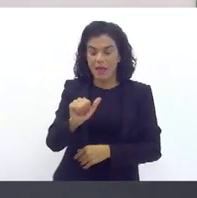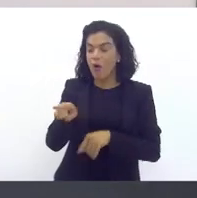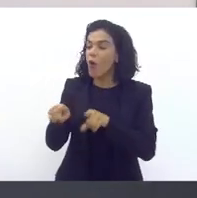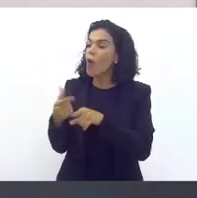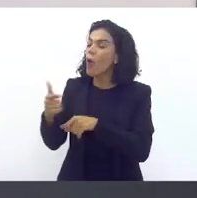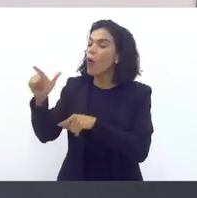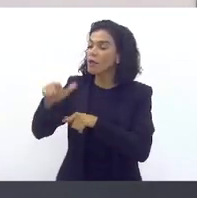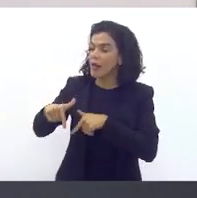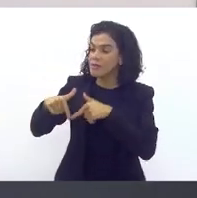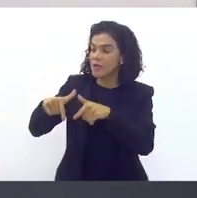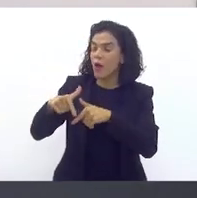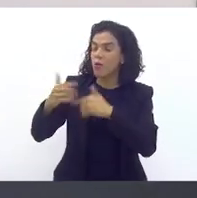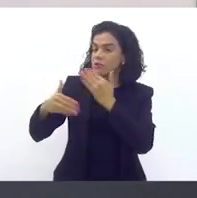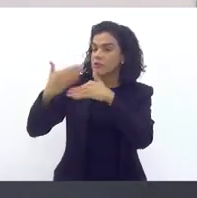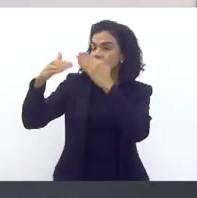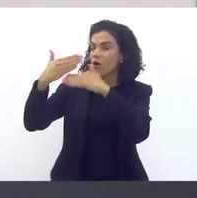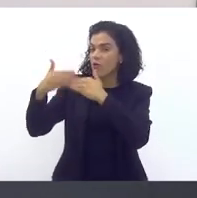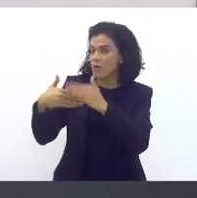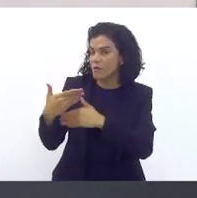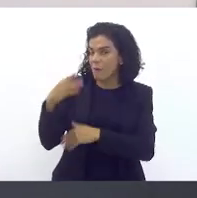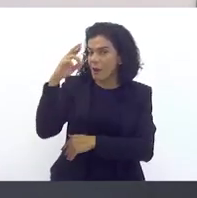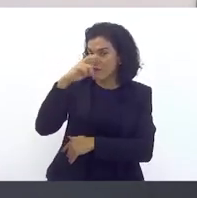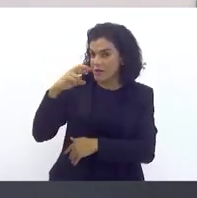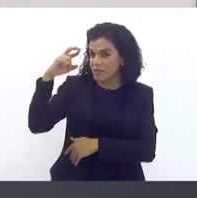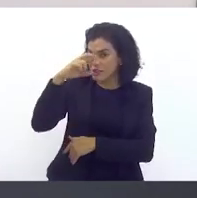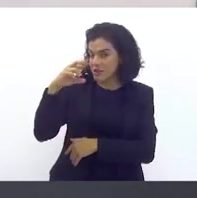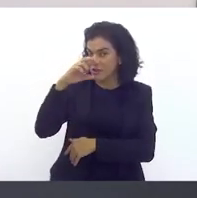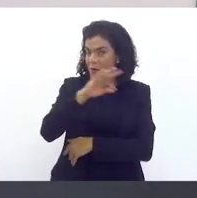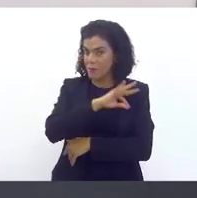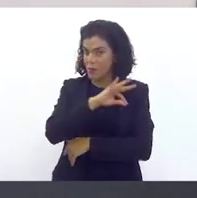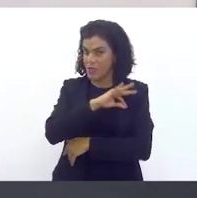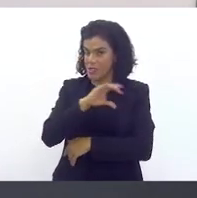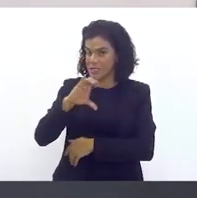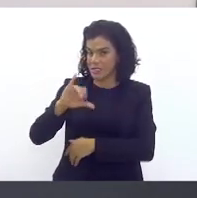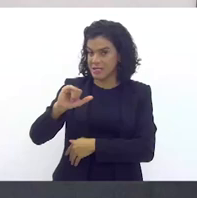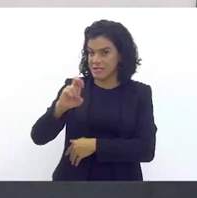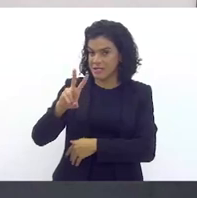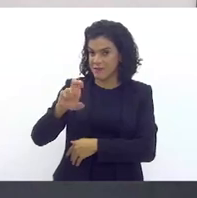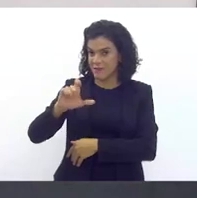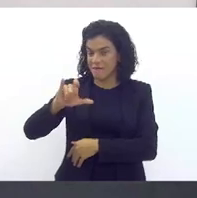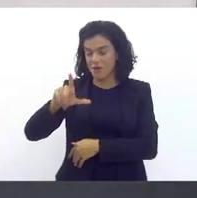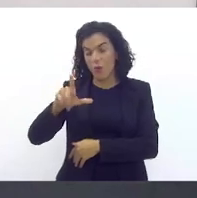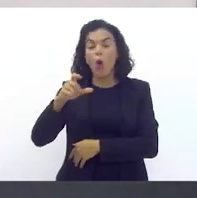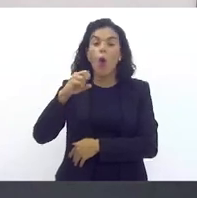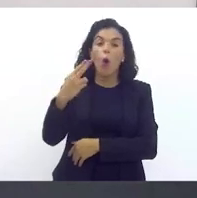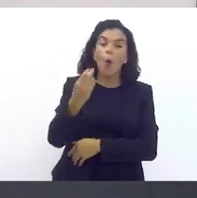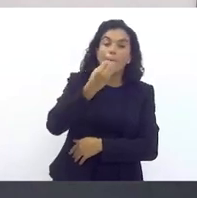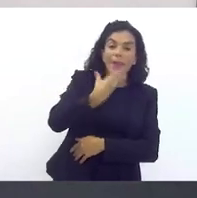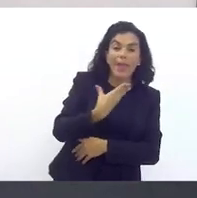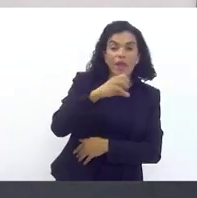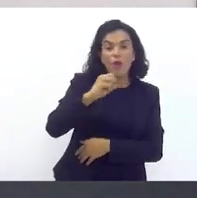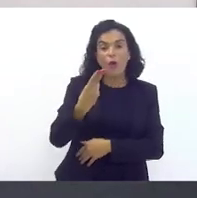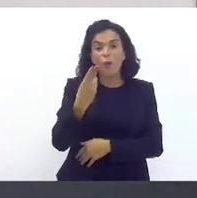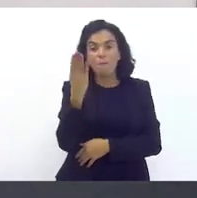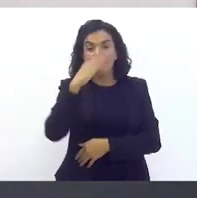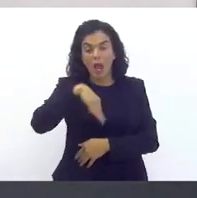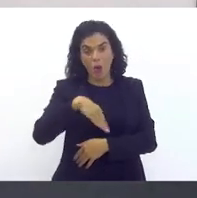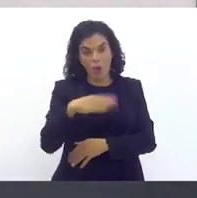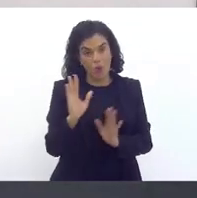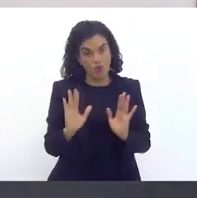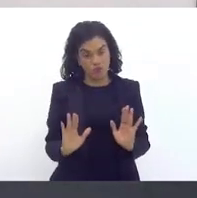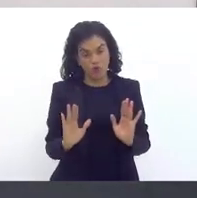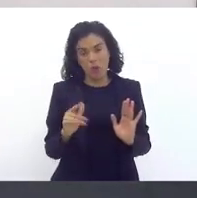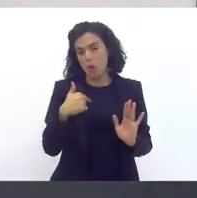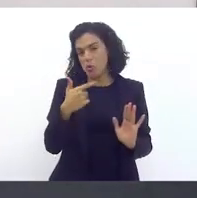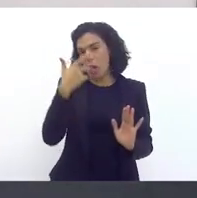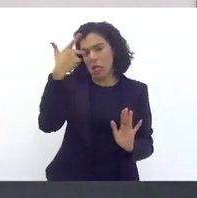investigações da Polícia Civil, 10 em 10 vão saber dizer alguma coisa sobre a Polícia Civil, para o bem ou para o mal, para a efetividade do que do INEA. Não